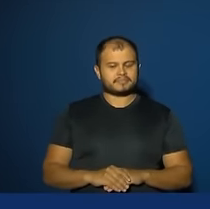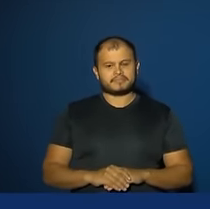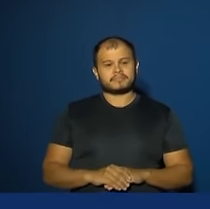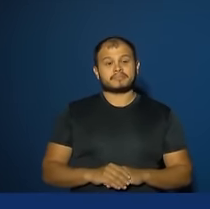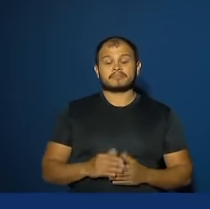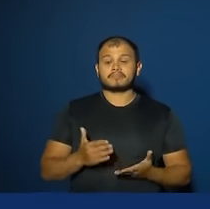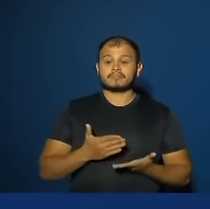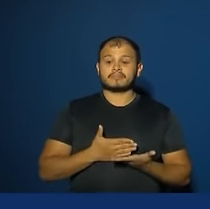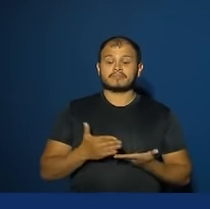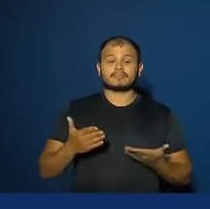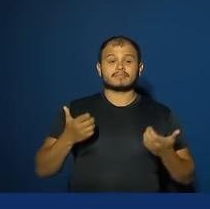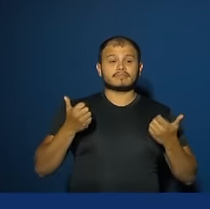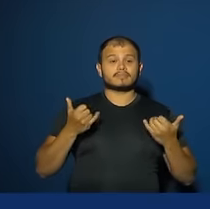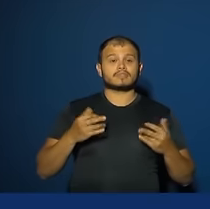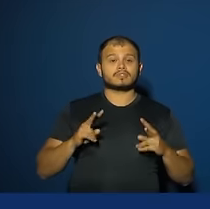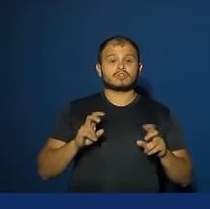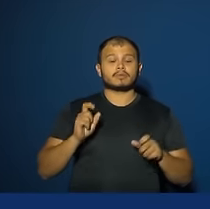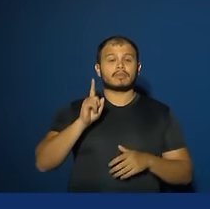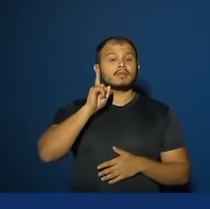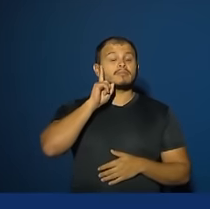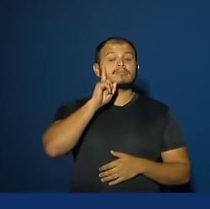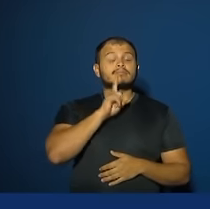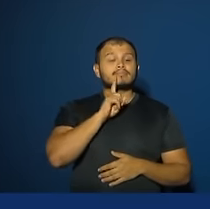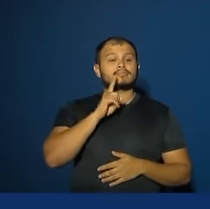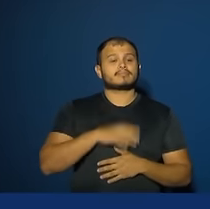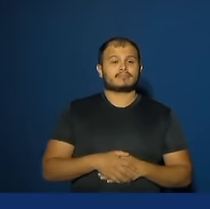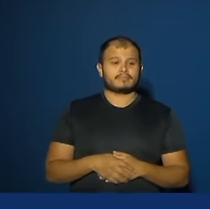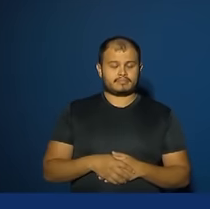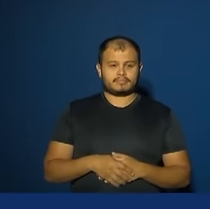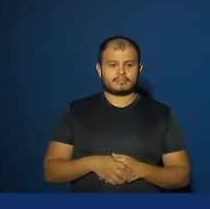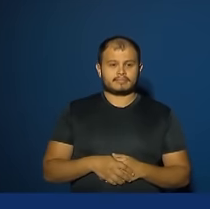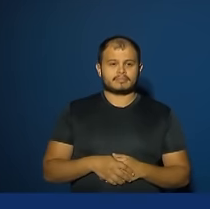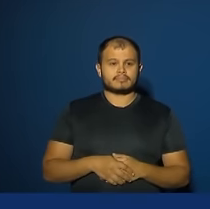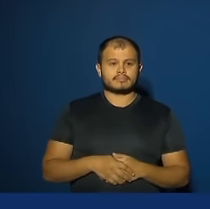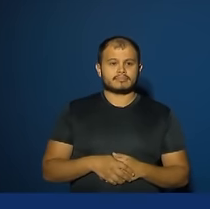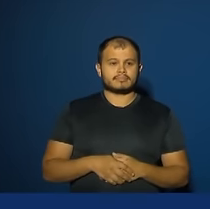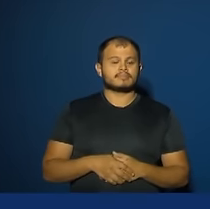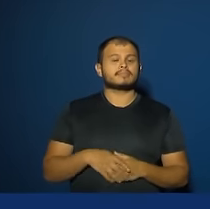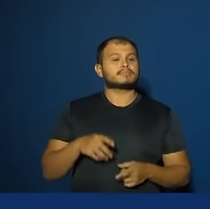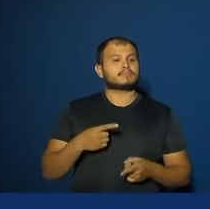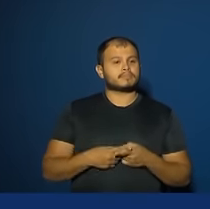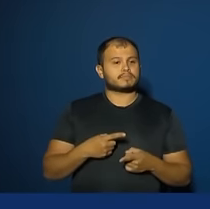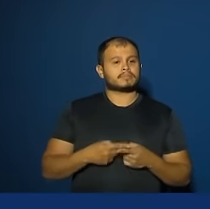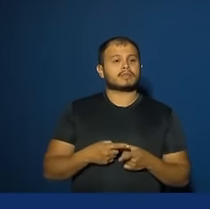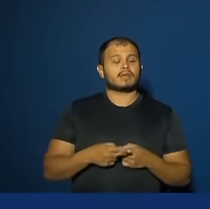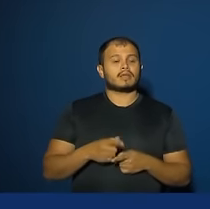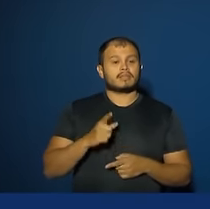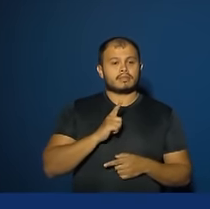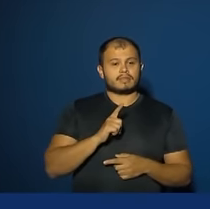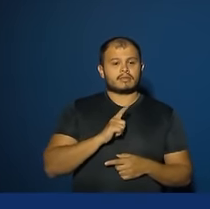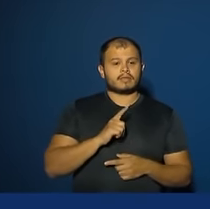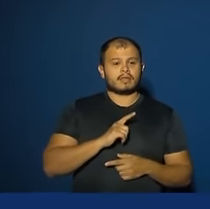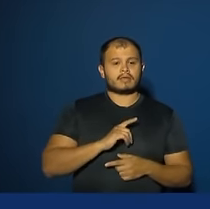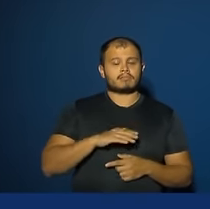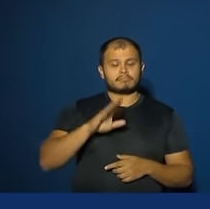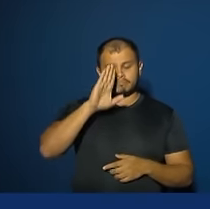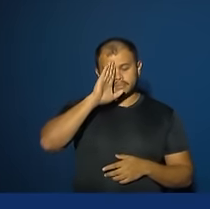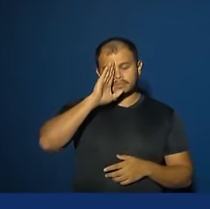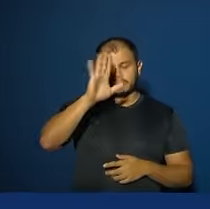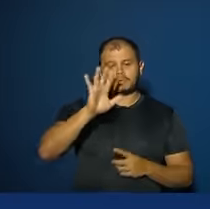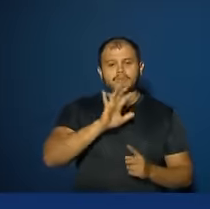começar falando sobre a economia americana, porque eu acho que é, no fundo, o que tem afetado os